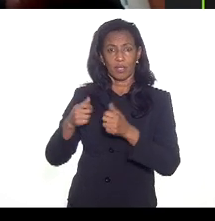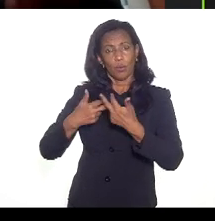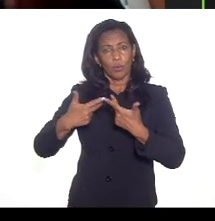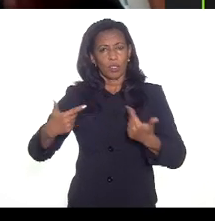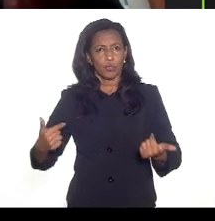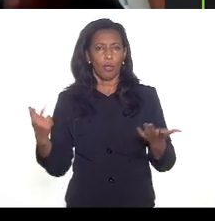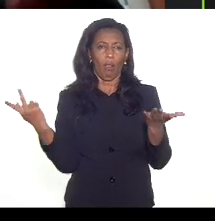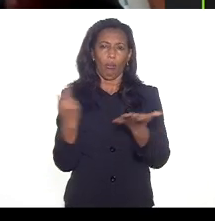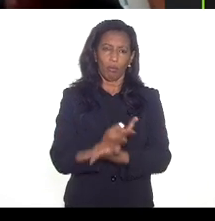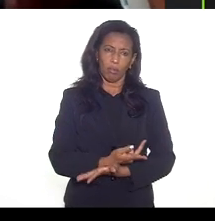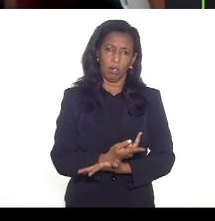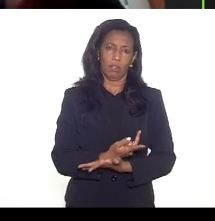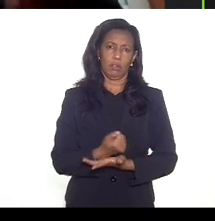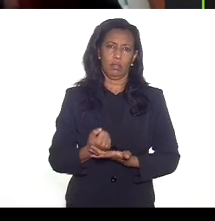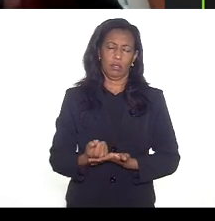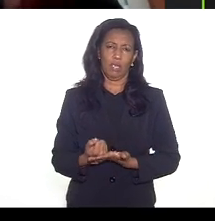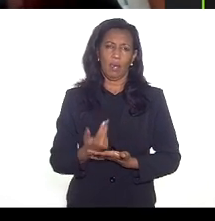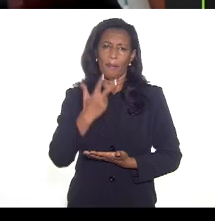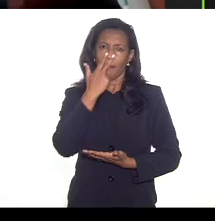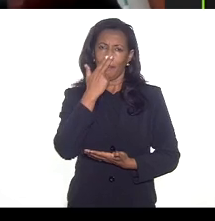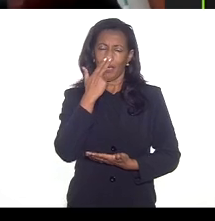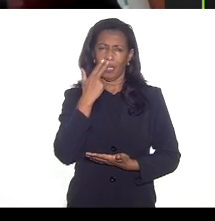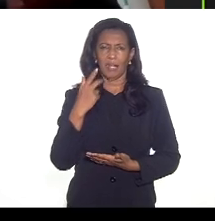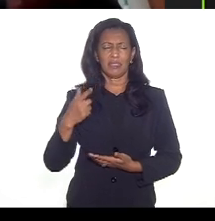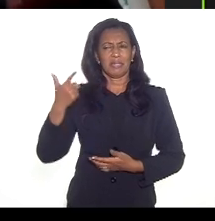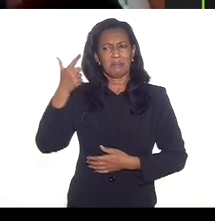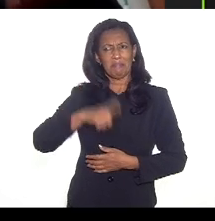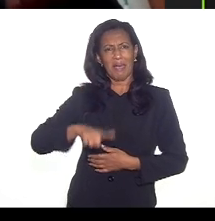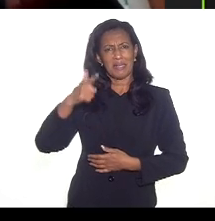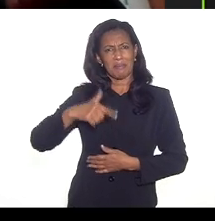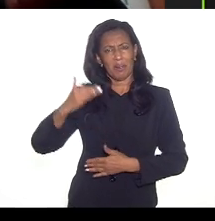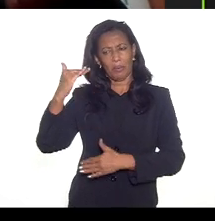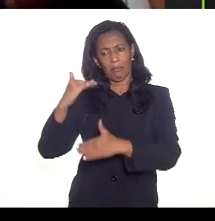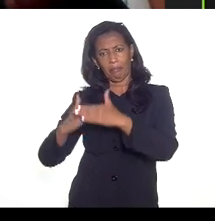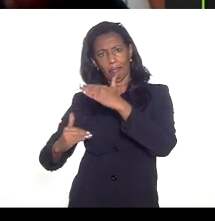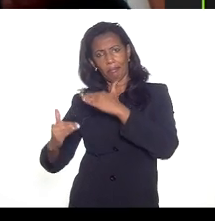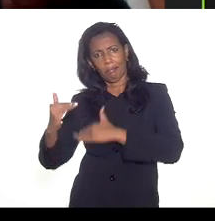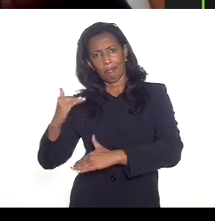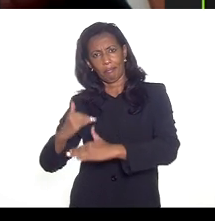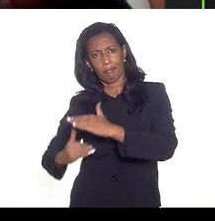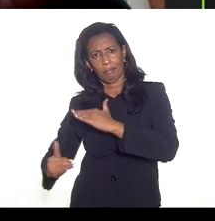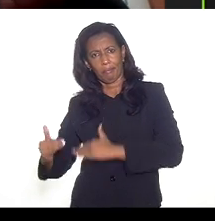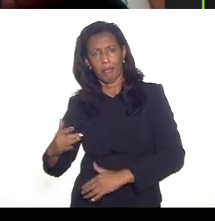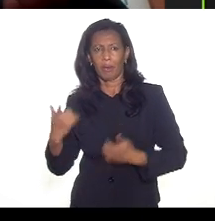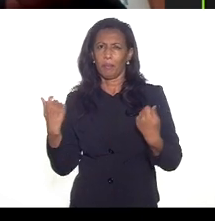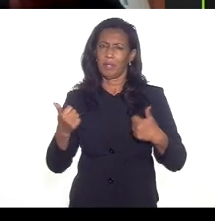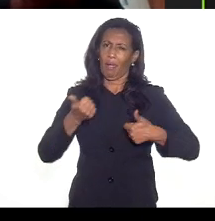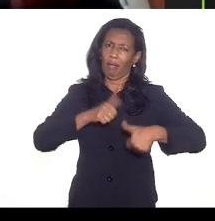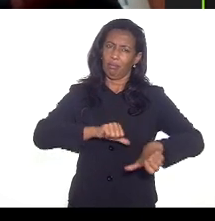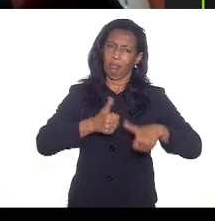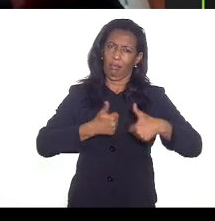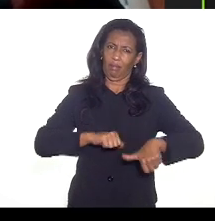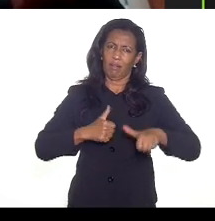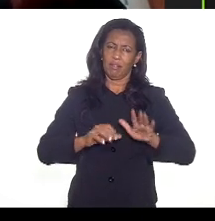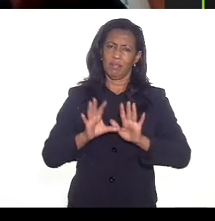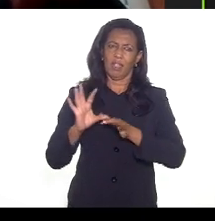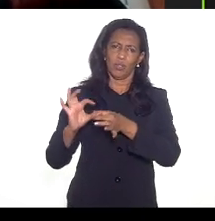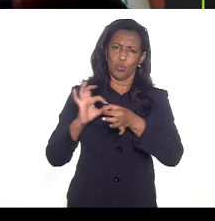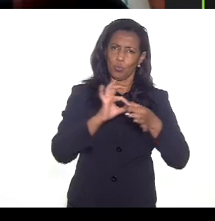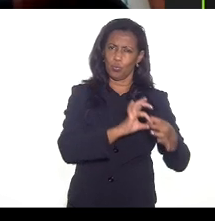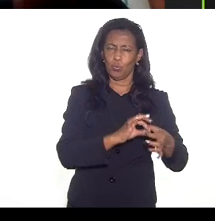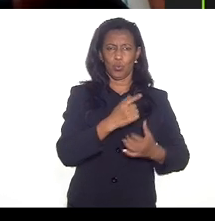coisas aconteçam, elas estão cada vez mais regredindo. Então, a gente precisa analisar esse contexto desse